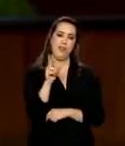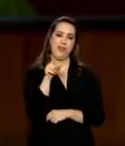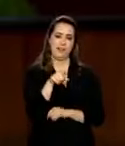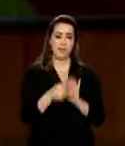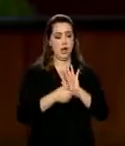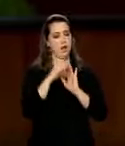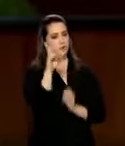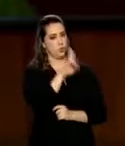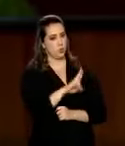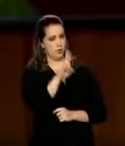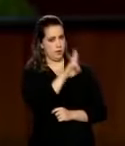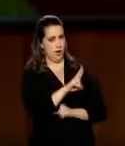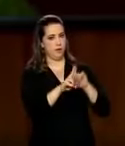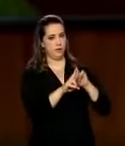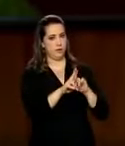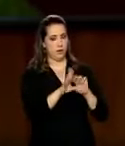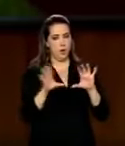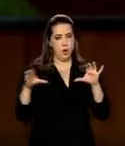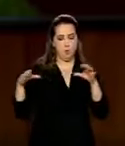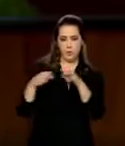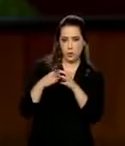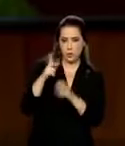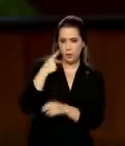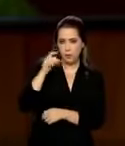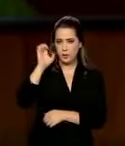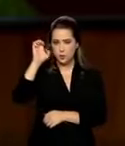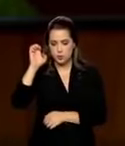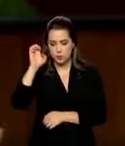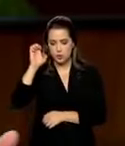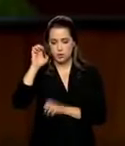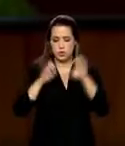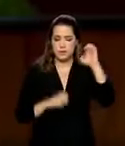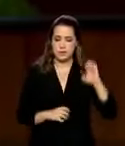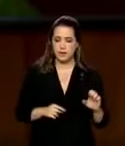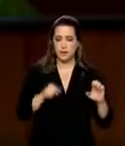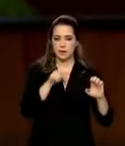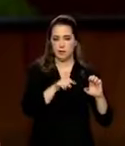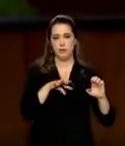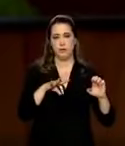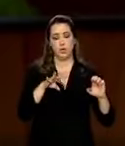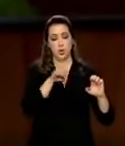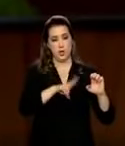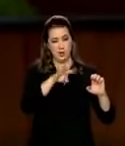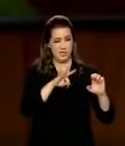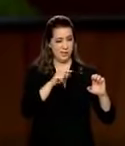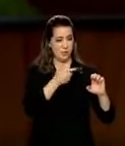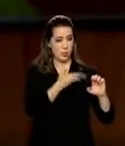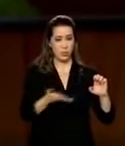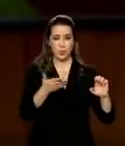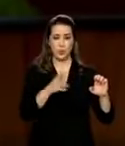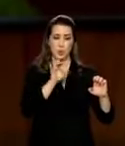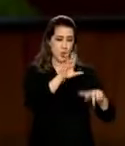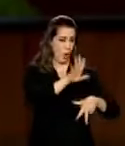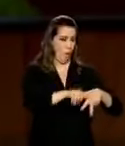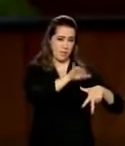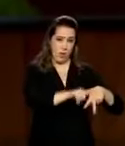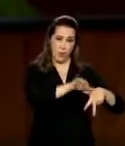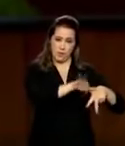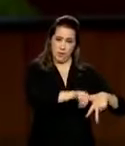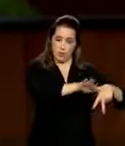usada, né, pela esquerda, quando estava no poder, em tudo, só era corrupção ali. Inclusive,